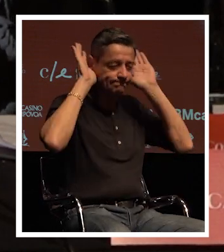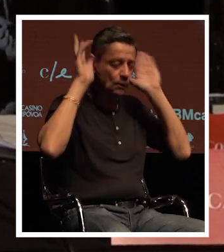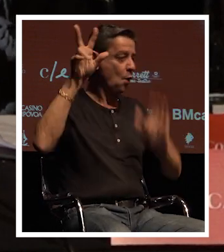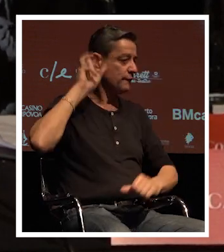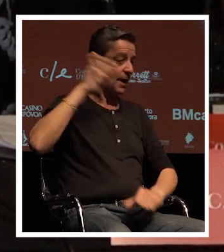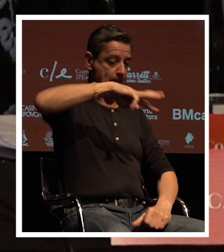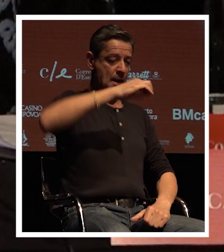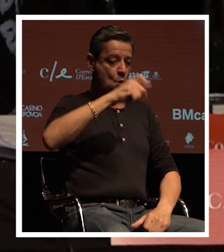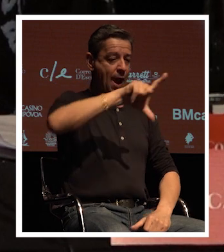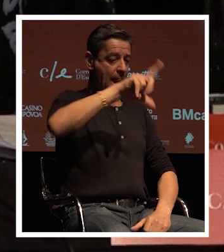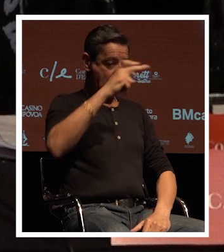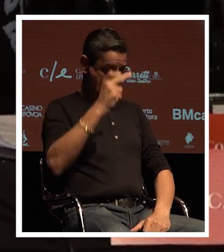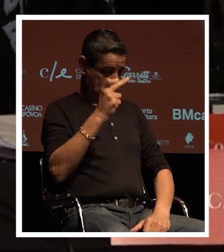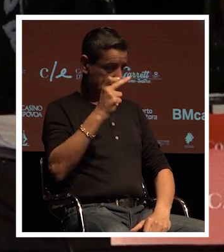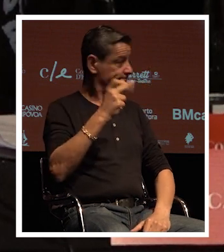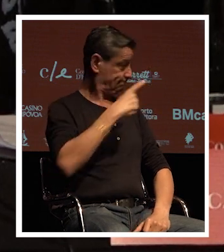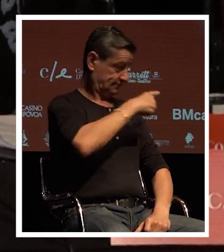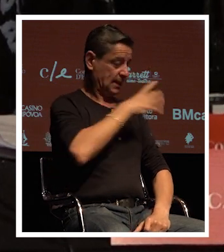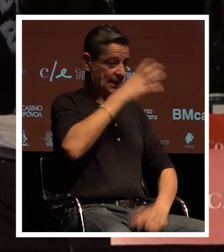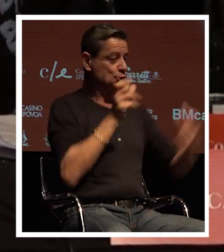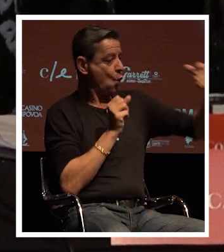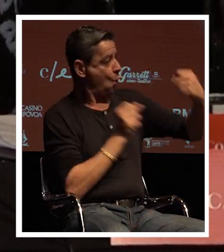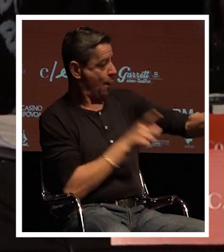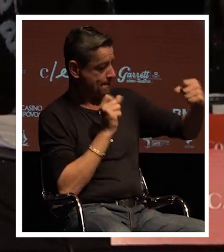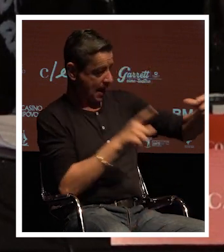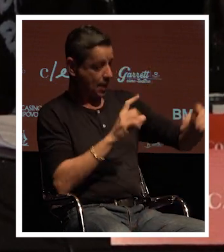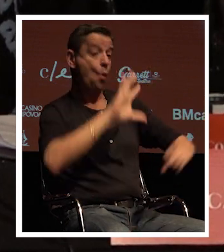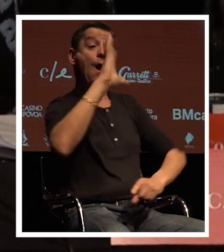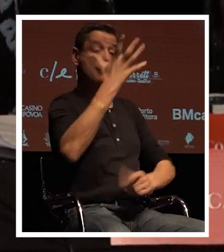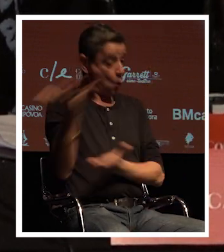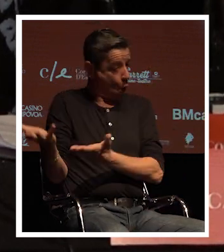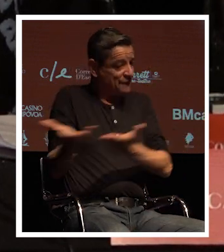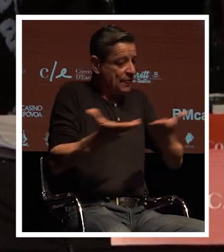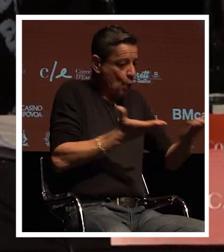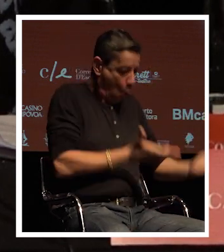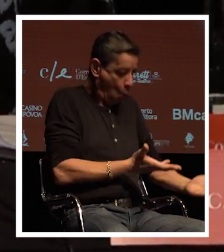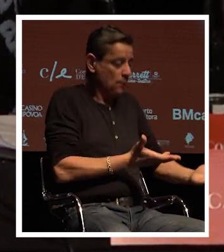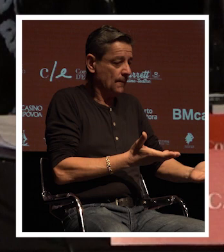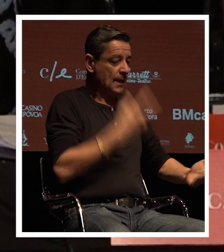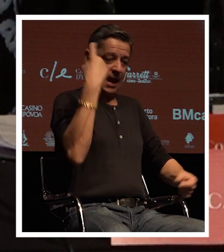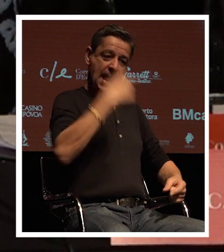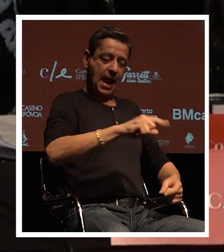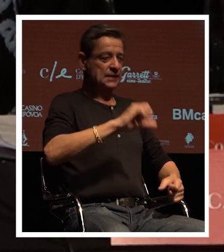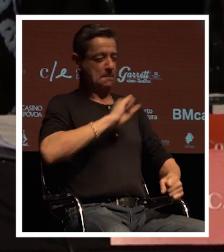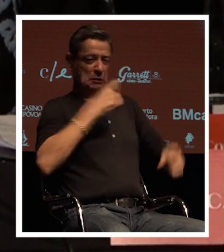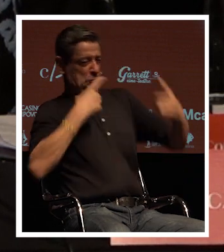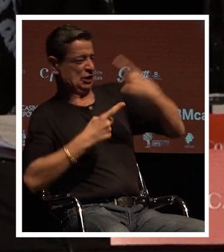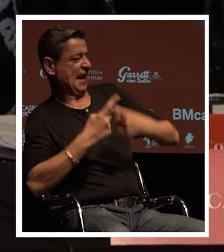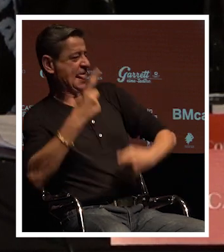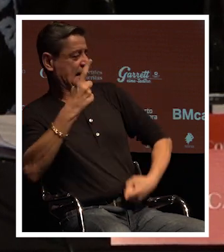disse a Manuel Ribeiro Manuel Ribeiro no seu e-mail quando me convidou que an vendo esta minha